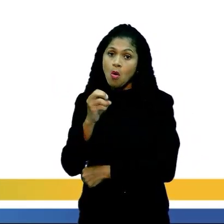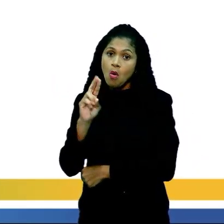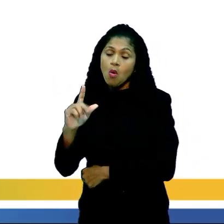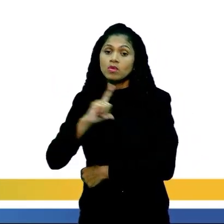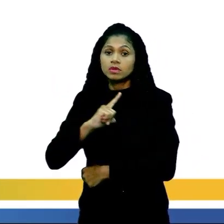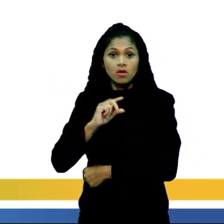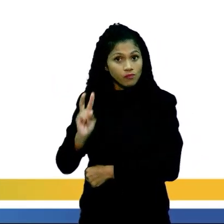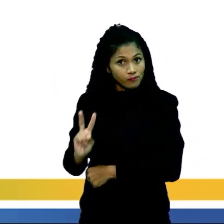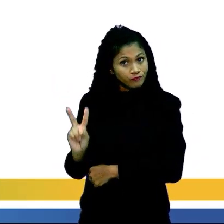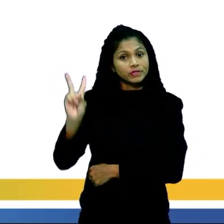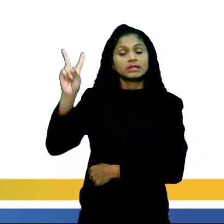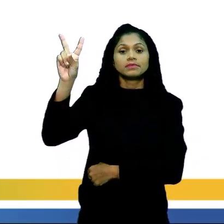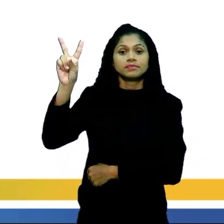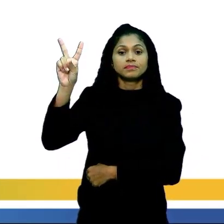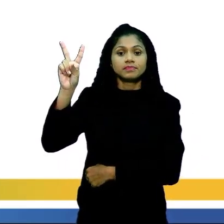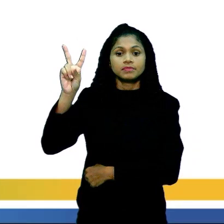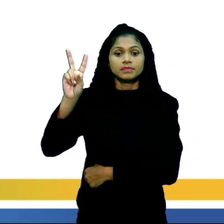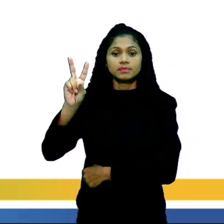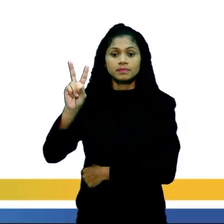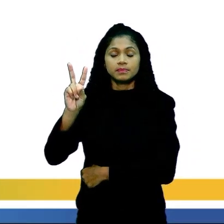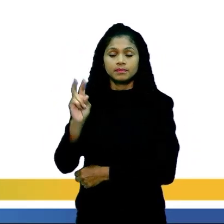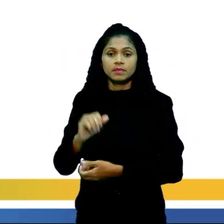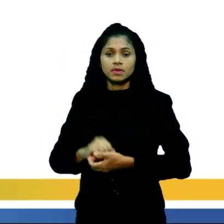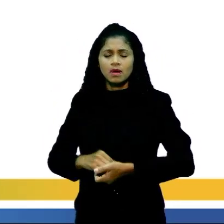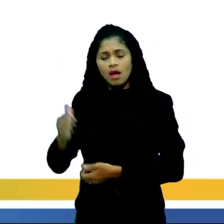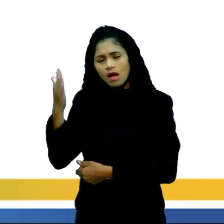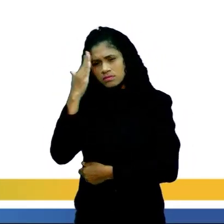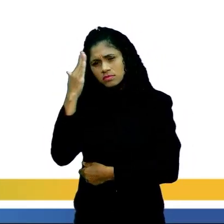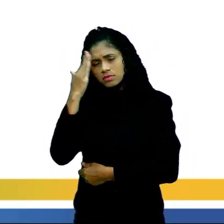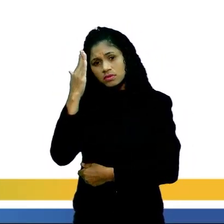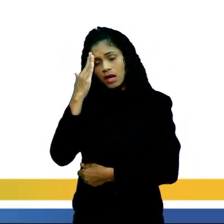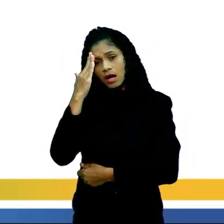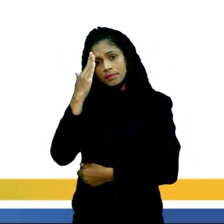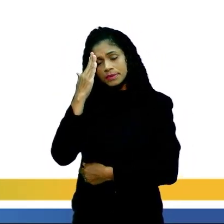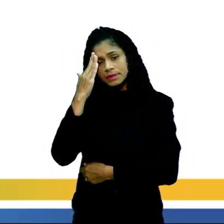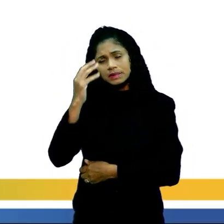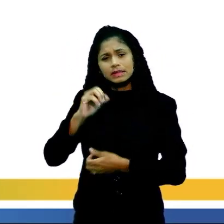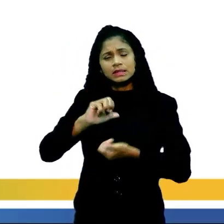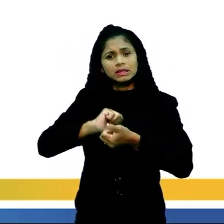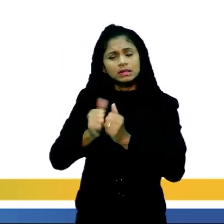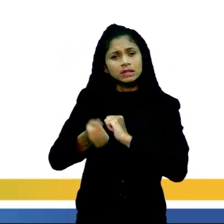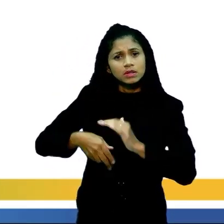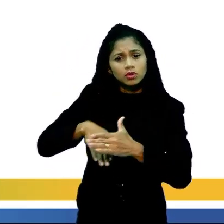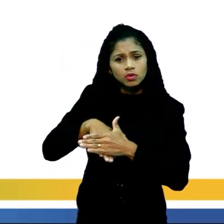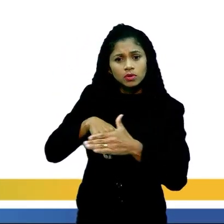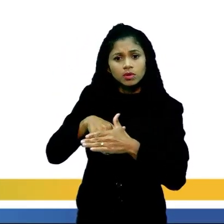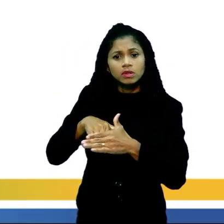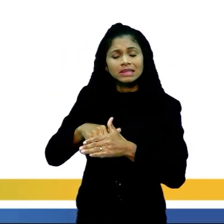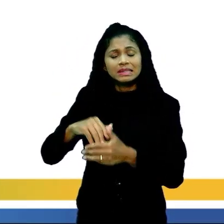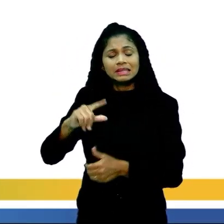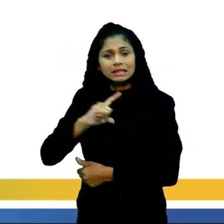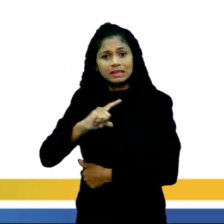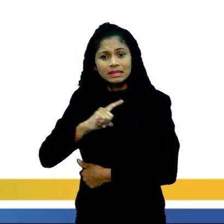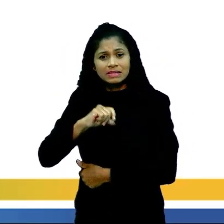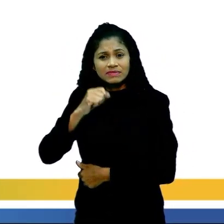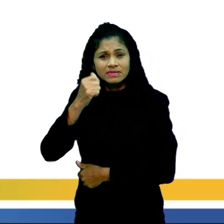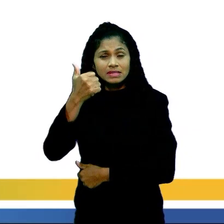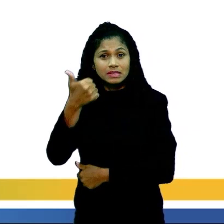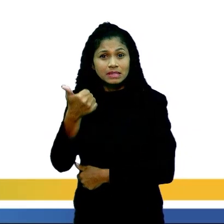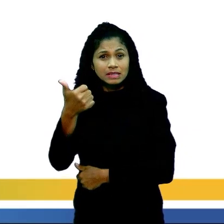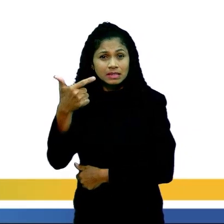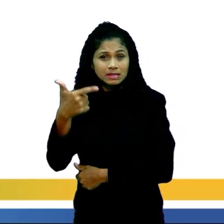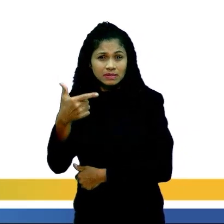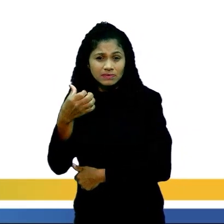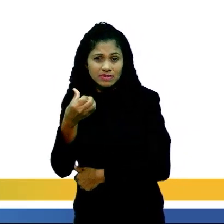Sabendo-se que nesse campeonato ocorreram 126 empates. O número